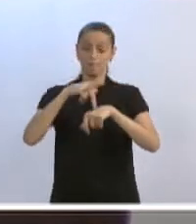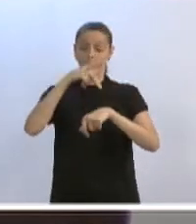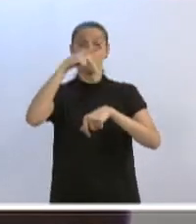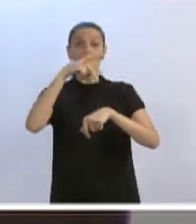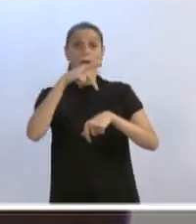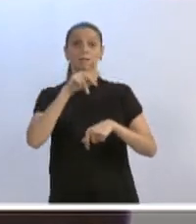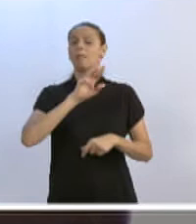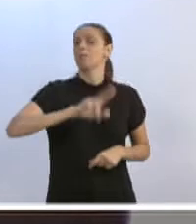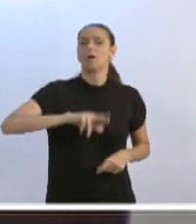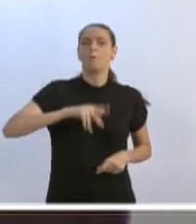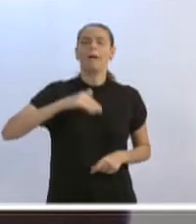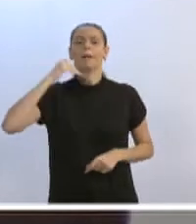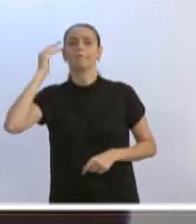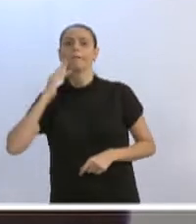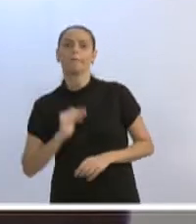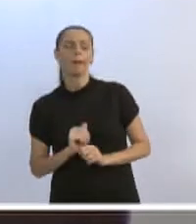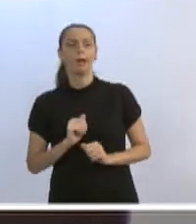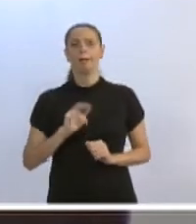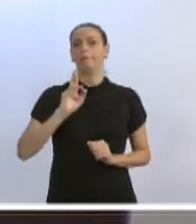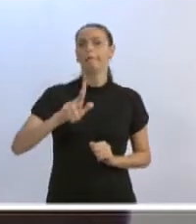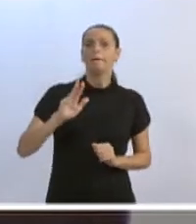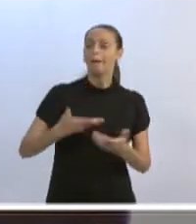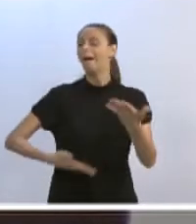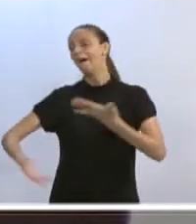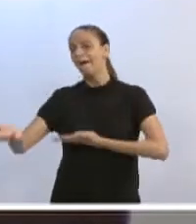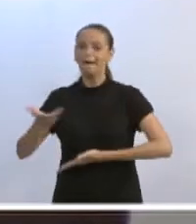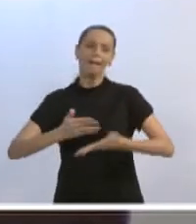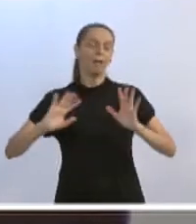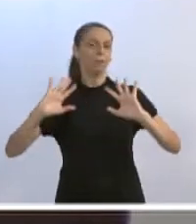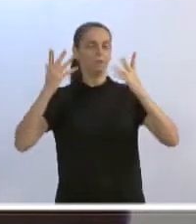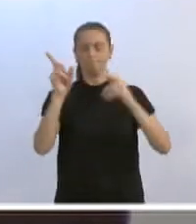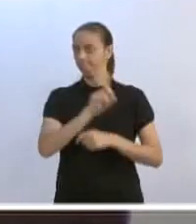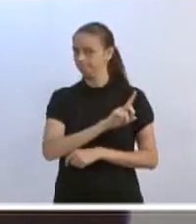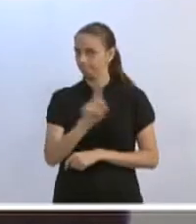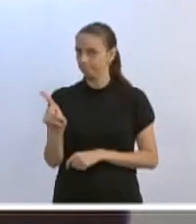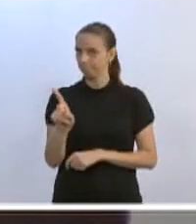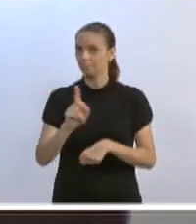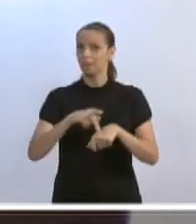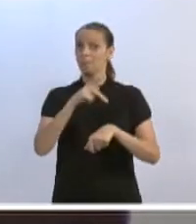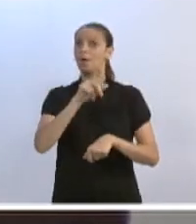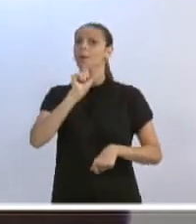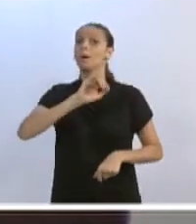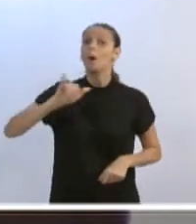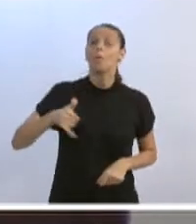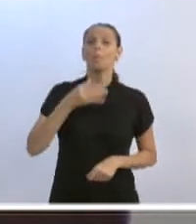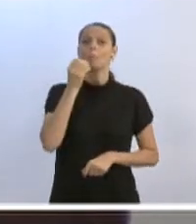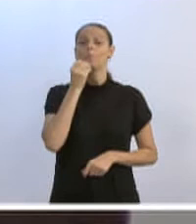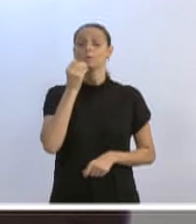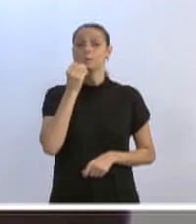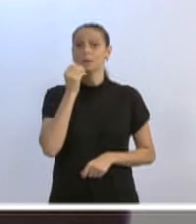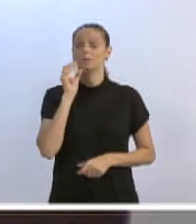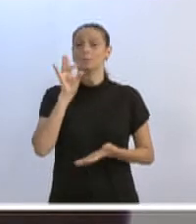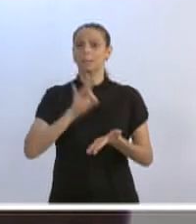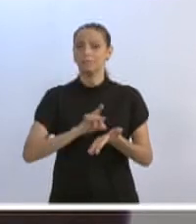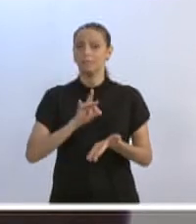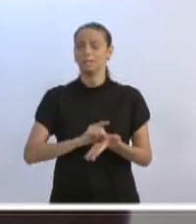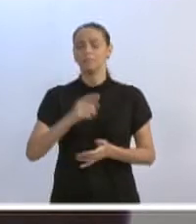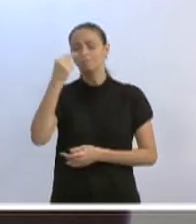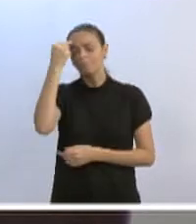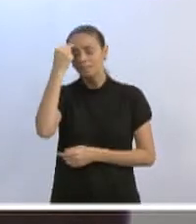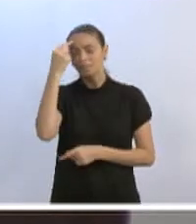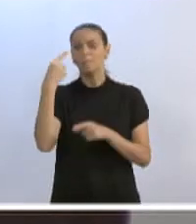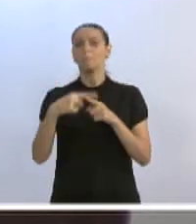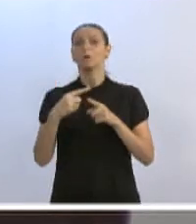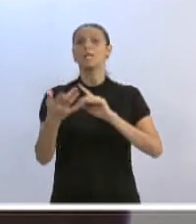chocolate não é é aquela coisa toda a festiva a páscoa realmente é uma oportunidade que nós temos foi realmente alguém que nos